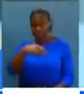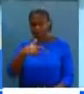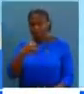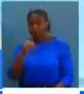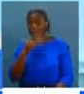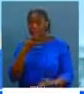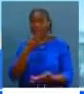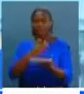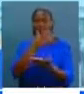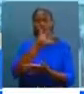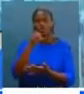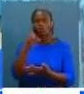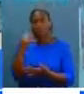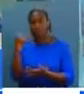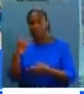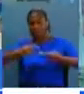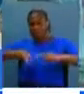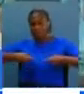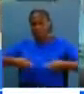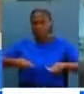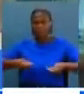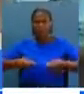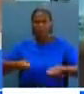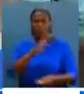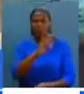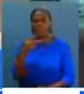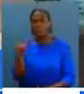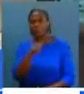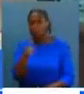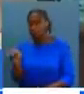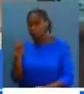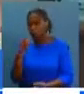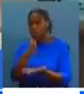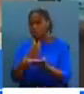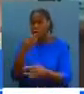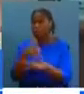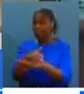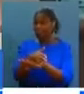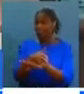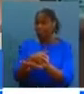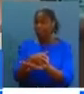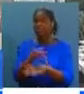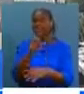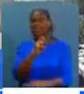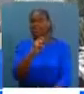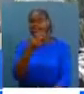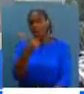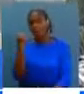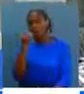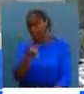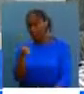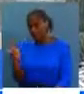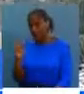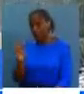2020, a edilidade vai gastar cerca de 400 mil contos só em acessibilidades e 350